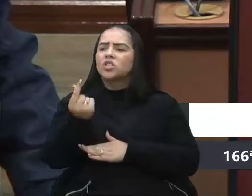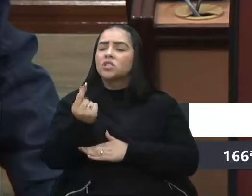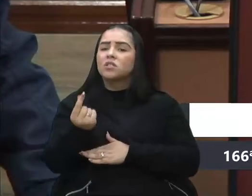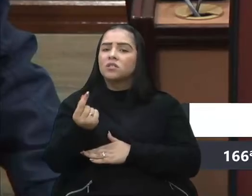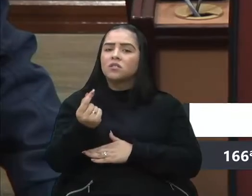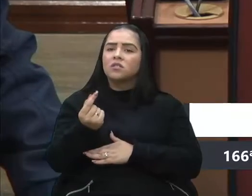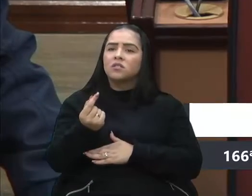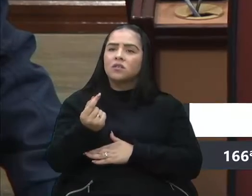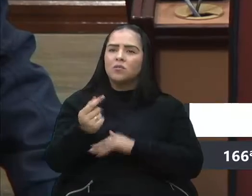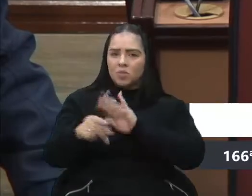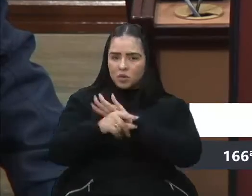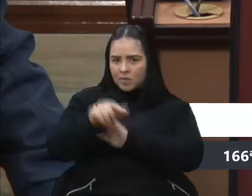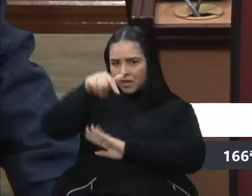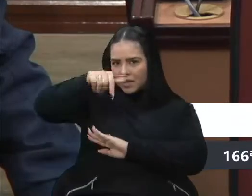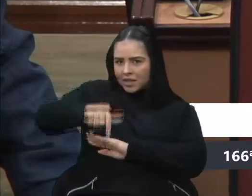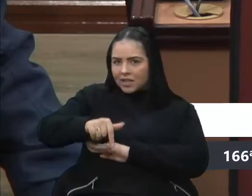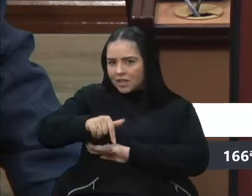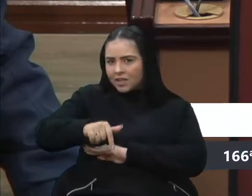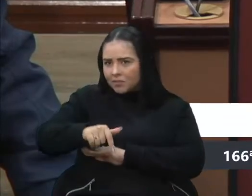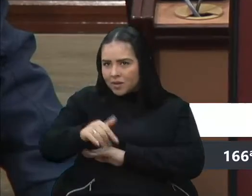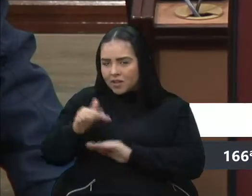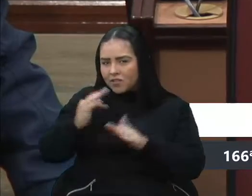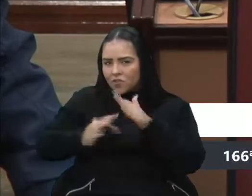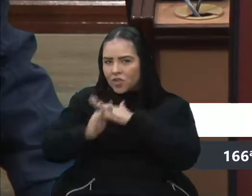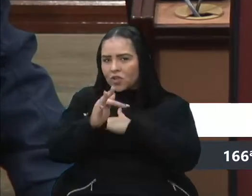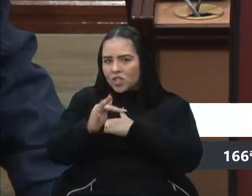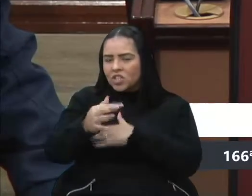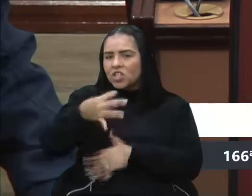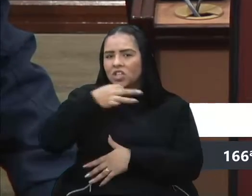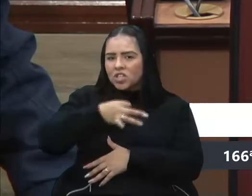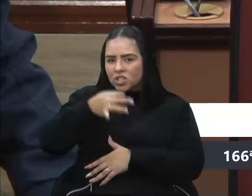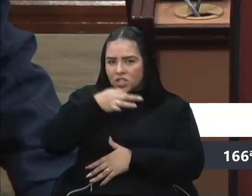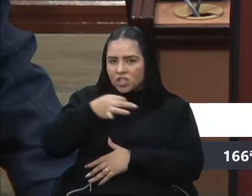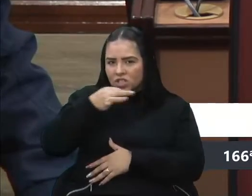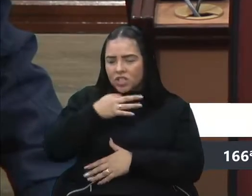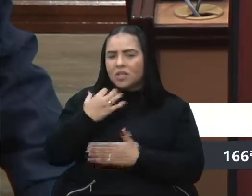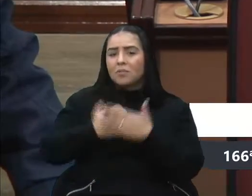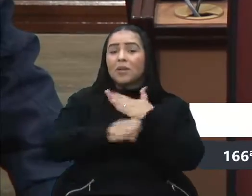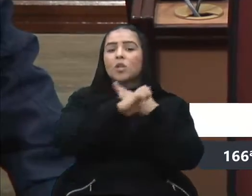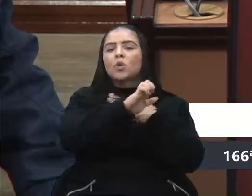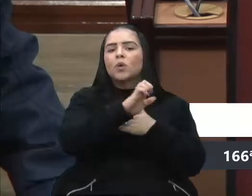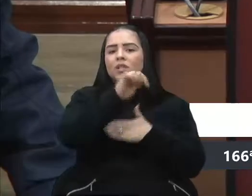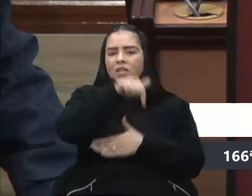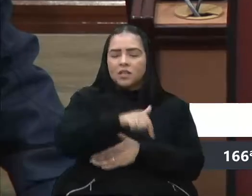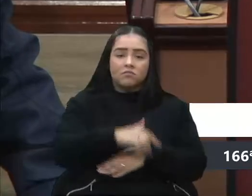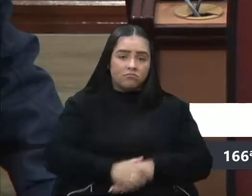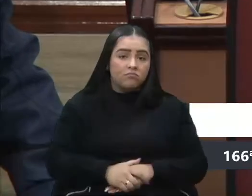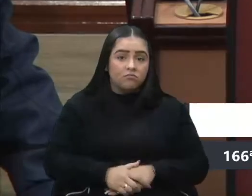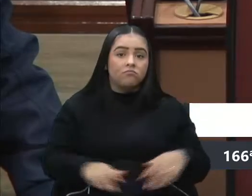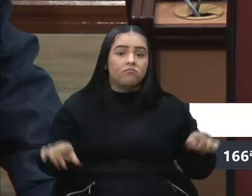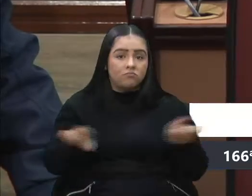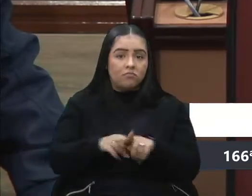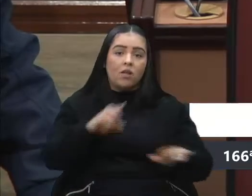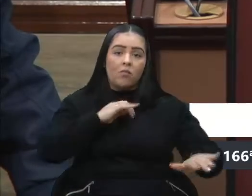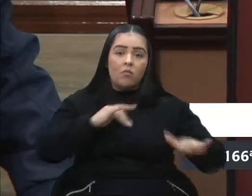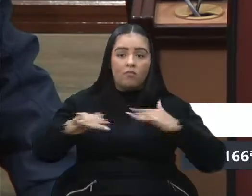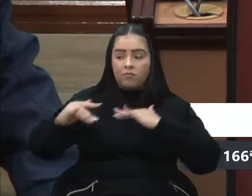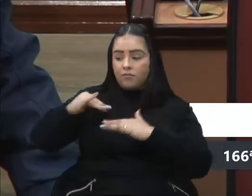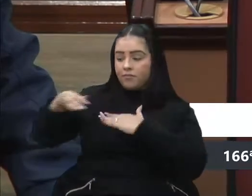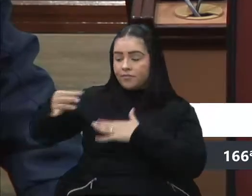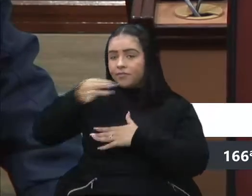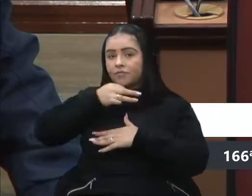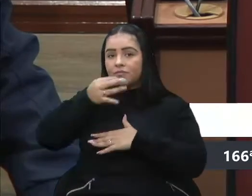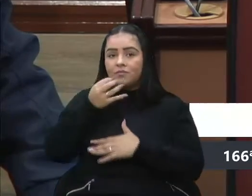nossos produtores? Foi para os nossos fornecedores de Caxias? Foi para os nossos empreendedores? Então, Então é um dinheiro que também está movimentando aqui. E se a